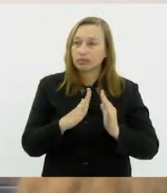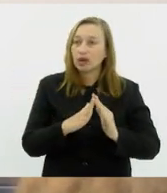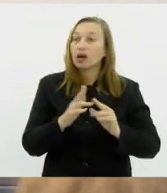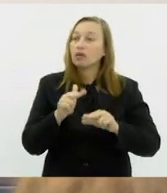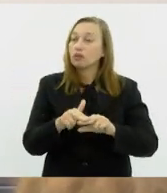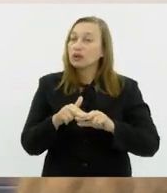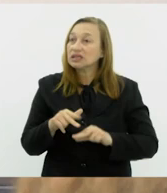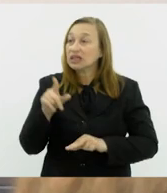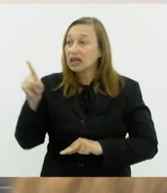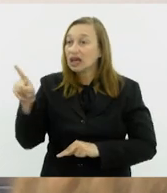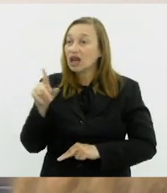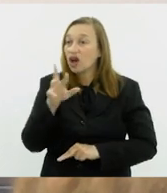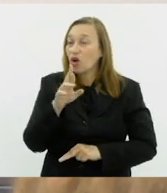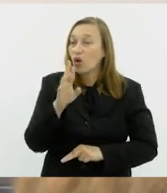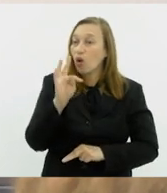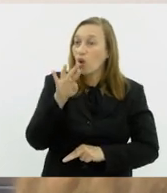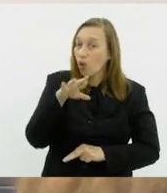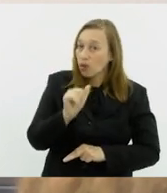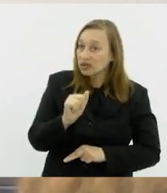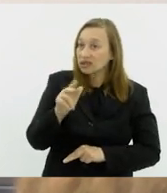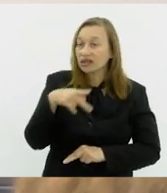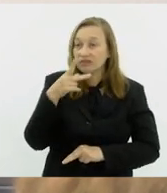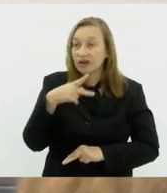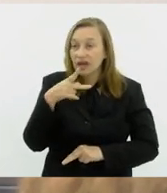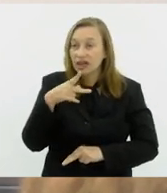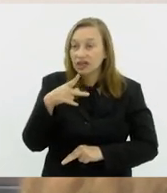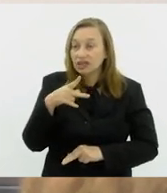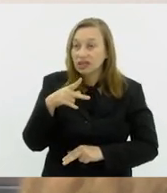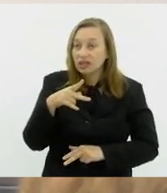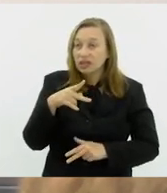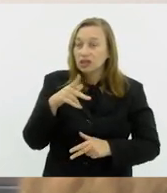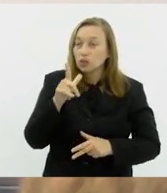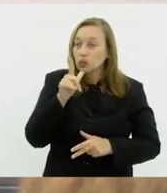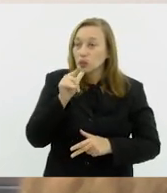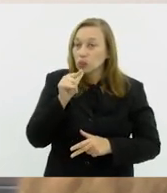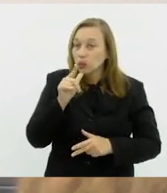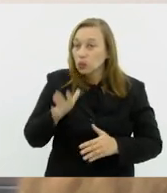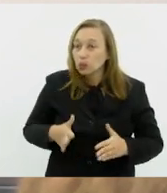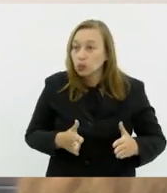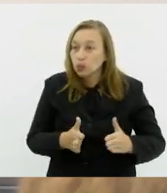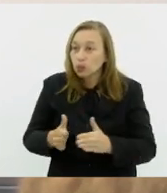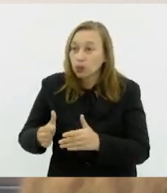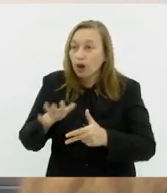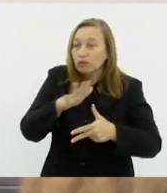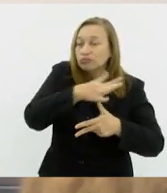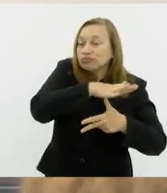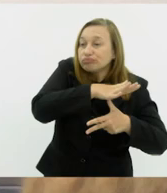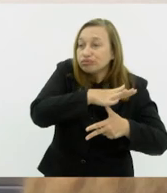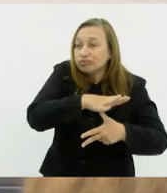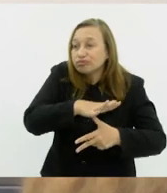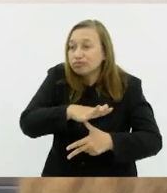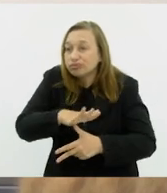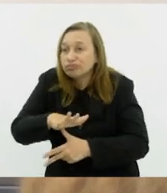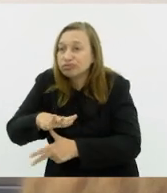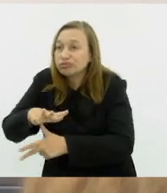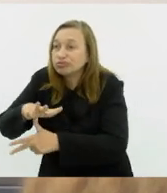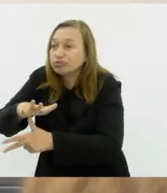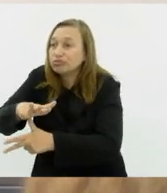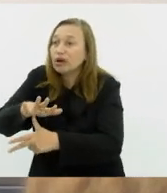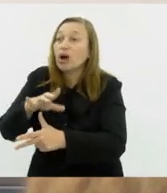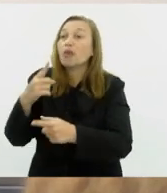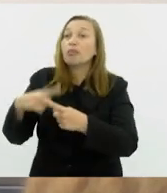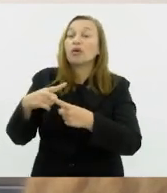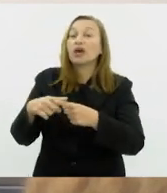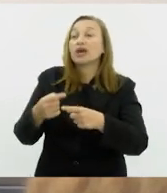aquela rota que a gente está falando que passa em cima do rio, né? A gente bota em cima do rio por quê? Porque ali tem menos